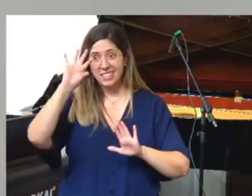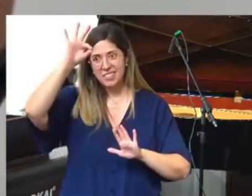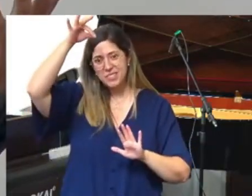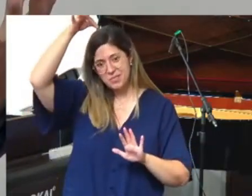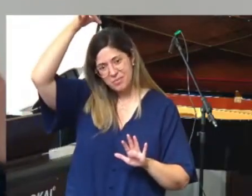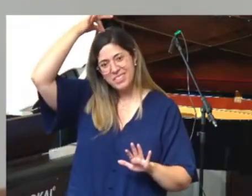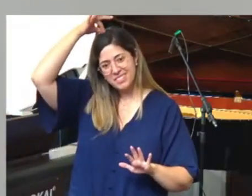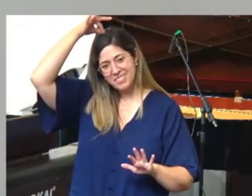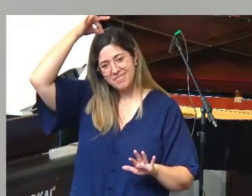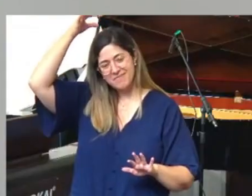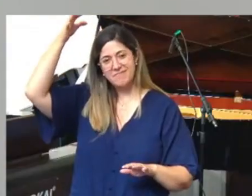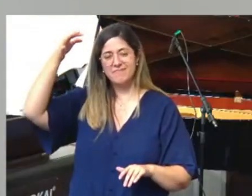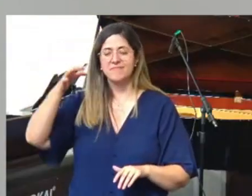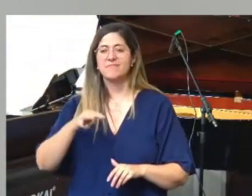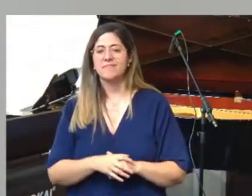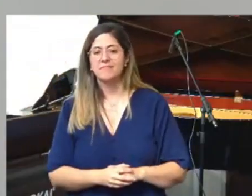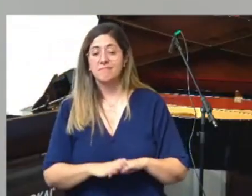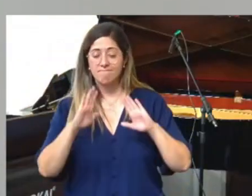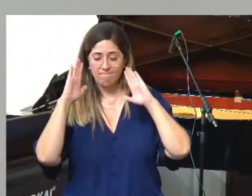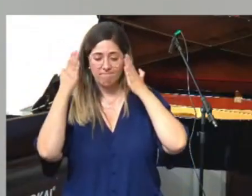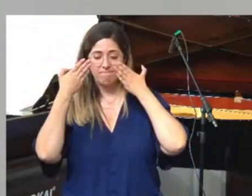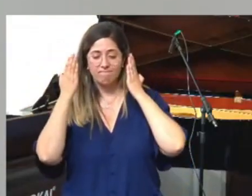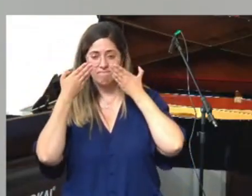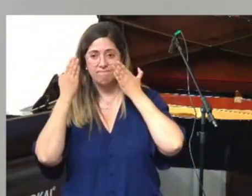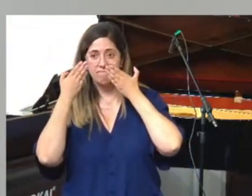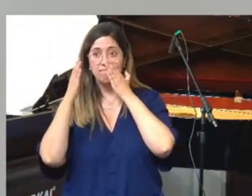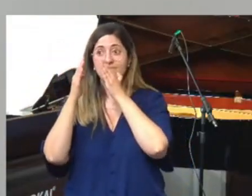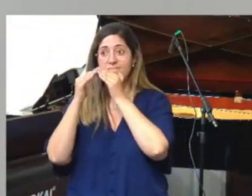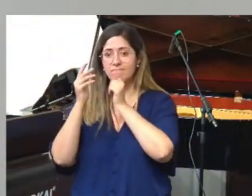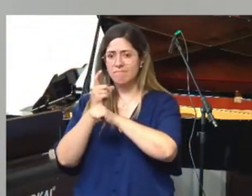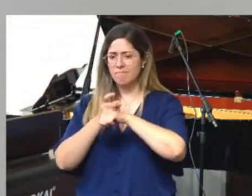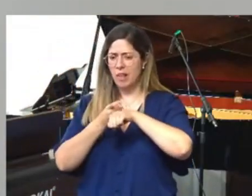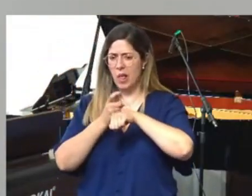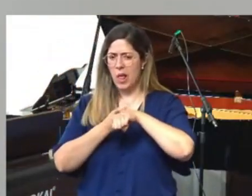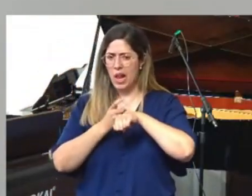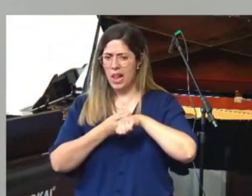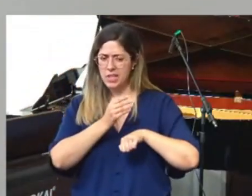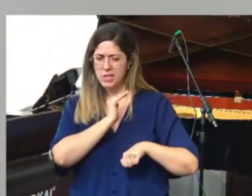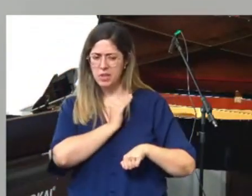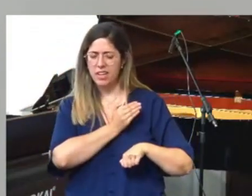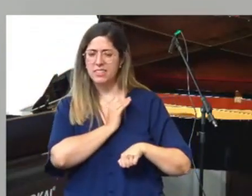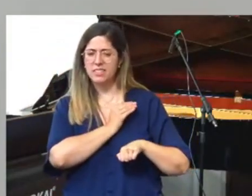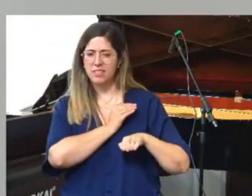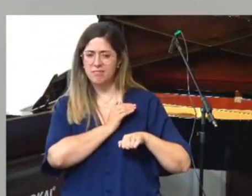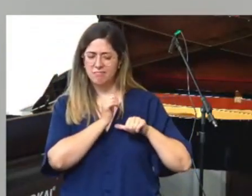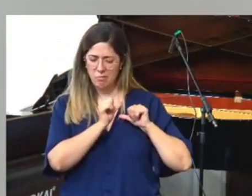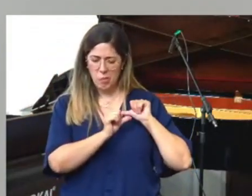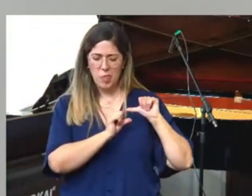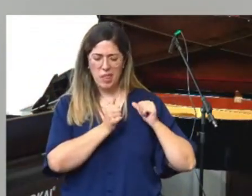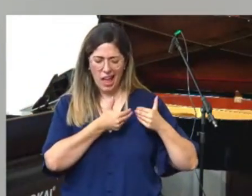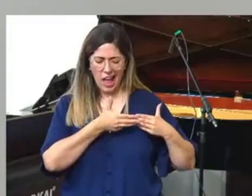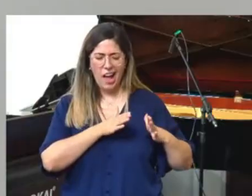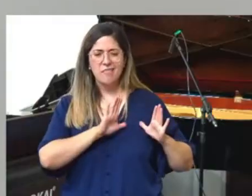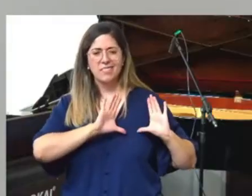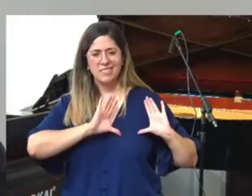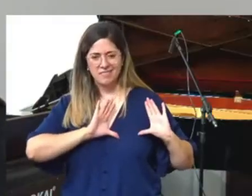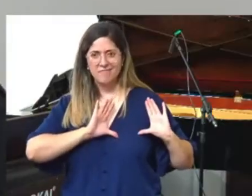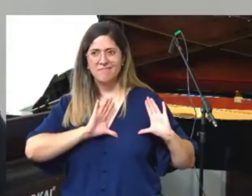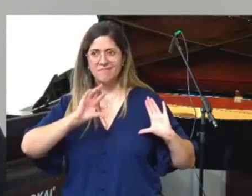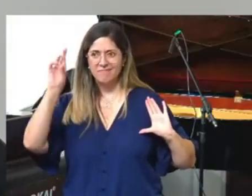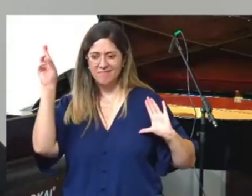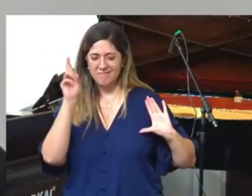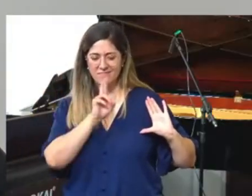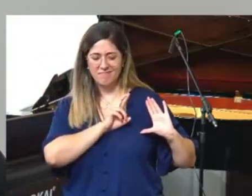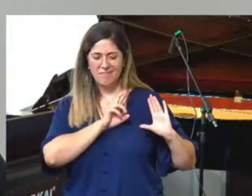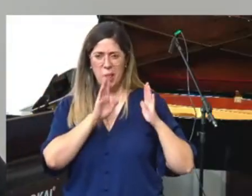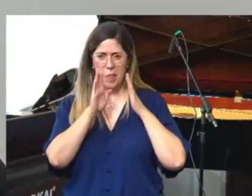Ou está cego para o entendimento. Não endureça o seu coração nessa manhã. Ao ouvir o Evangelho